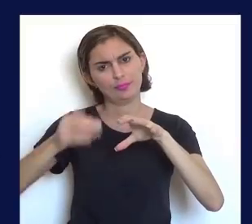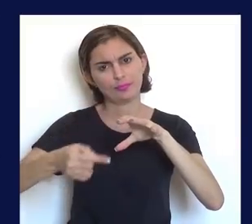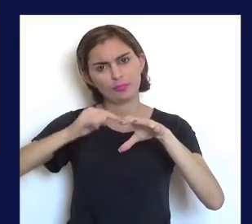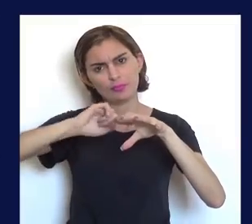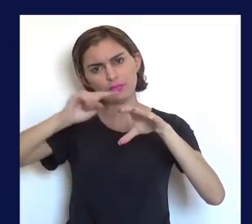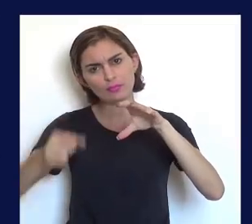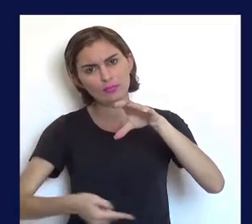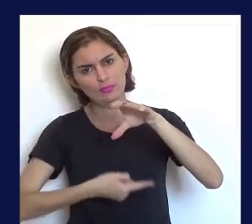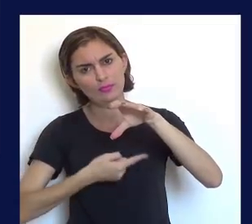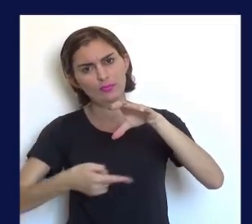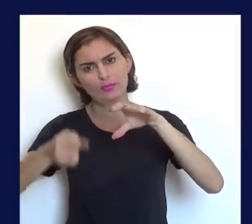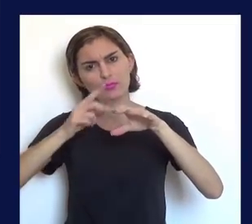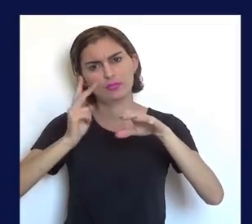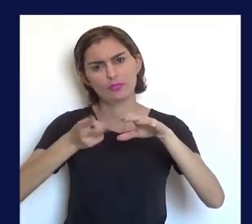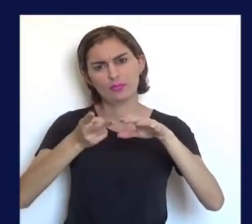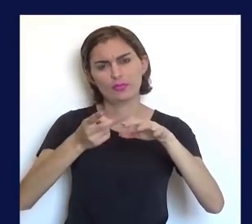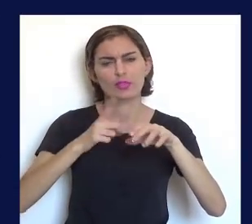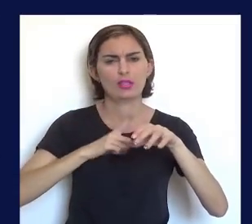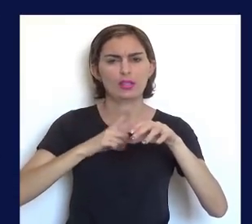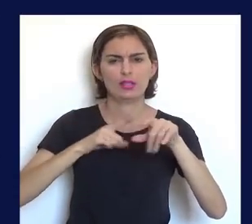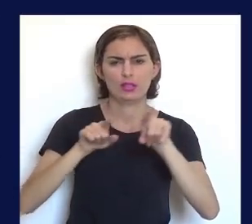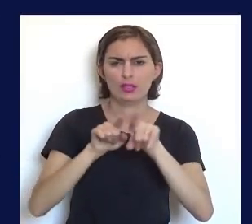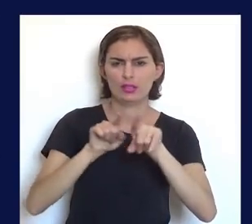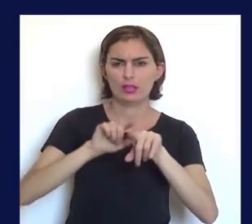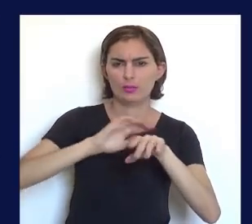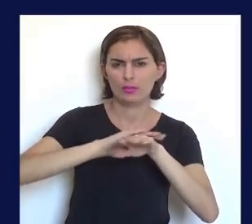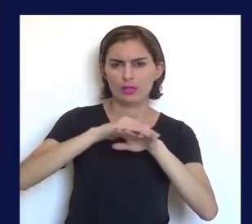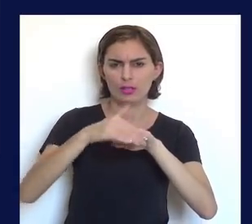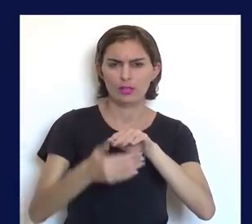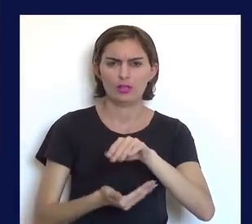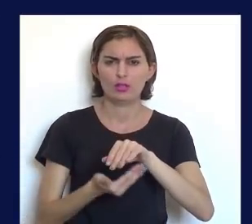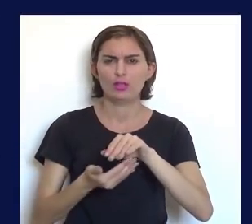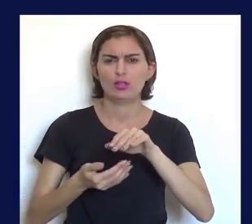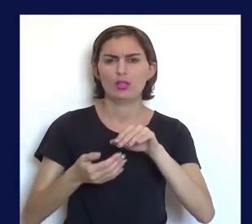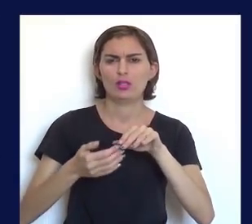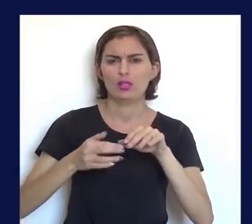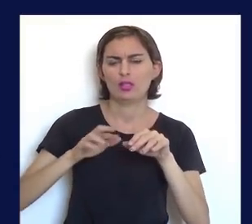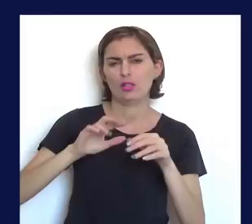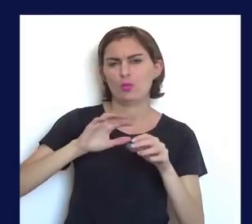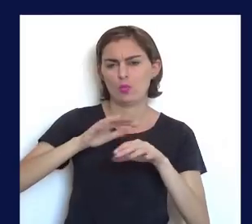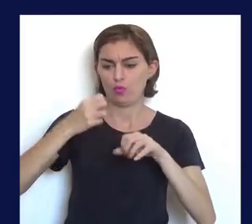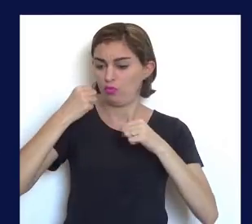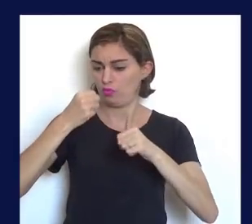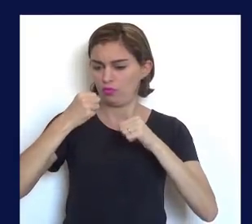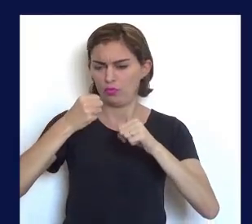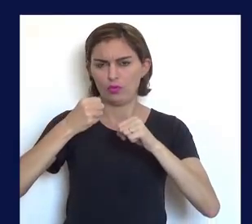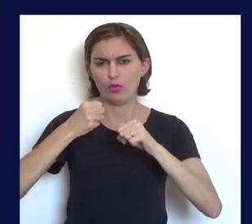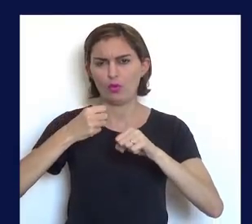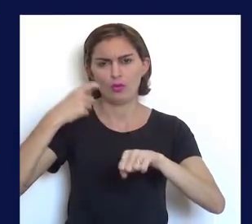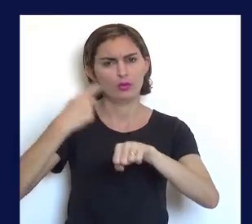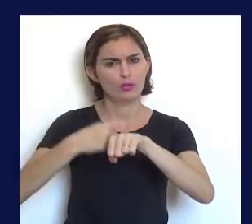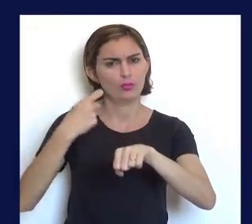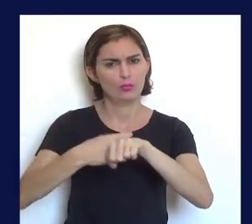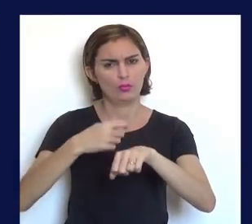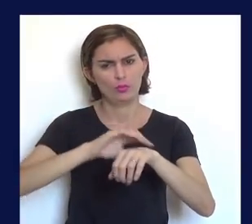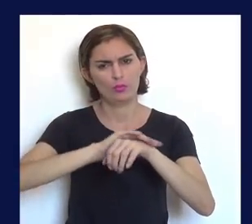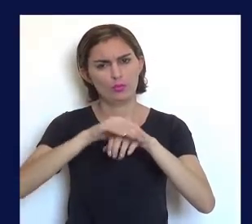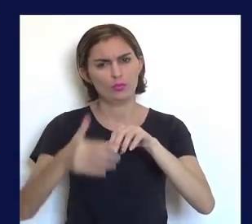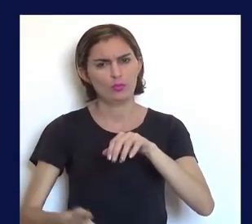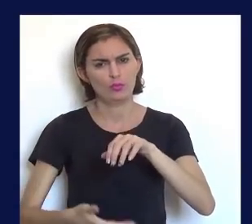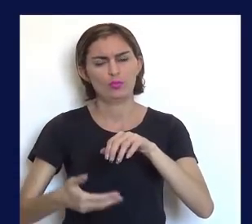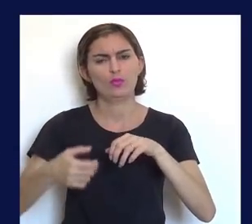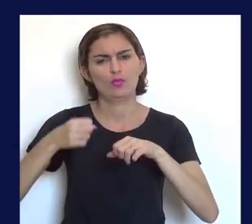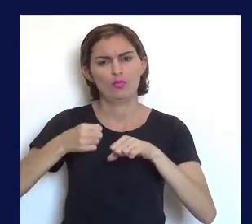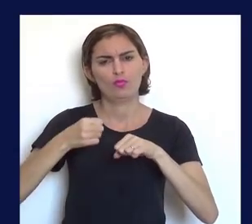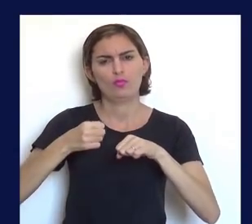do mesmo. Continuando, ela tem o talão hexagonal reforçado. Temos também o chapias,